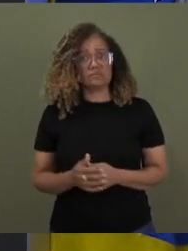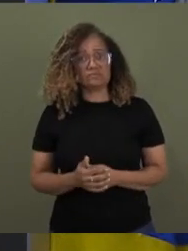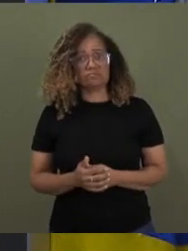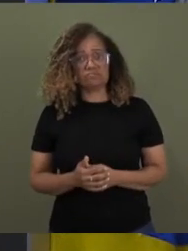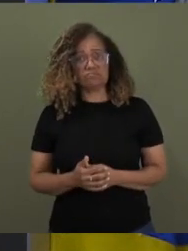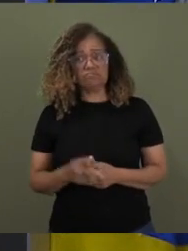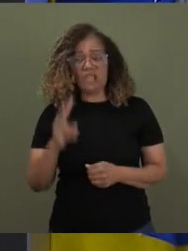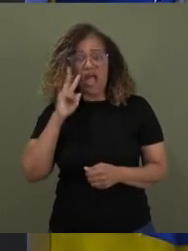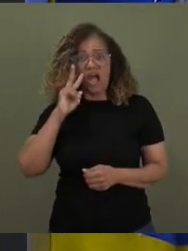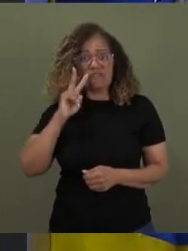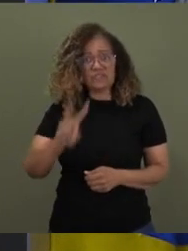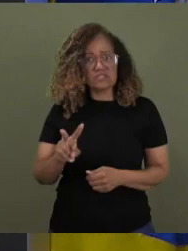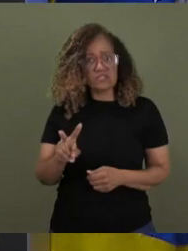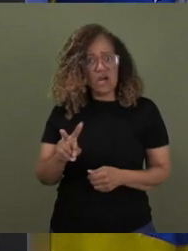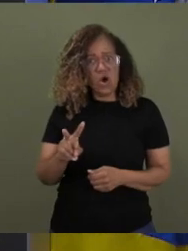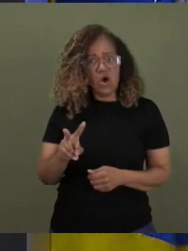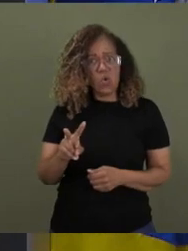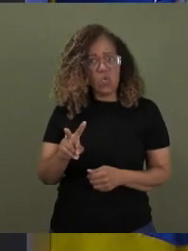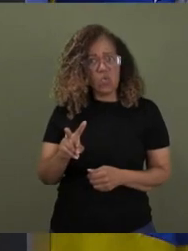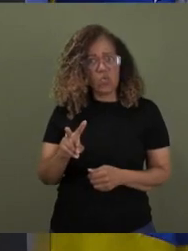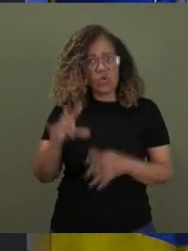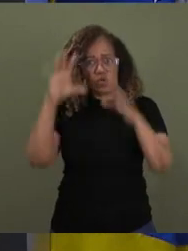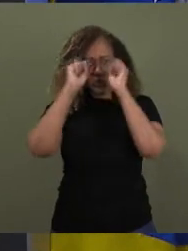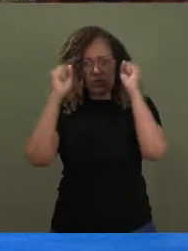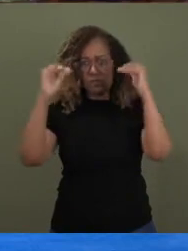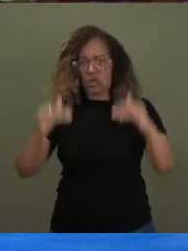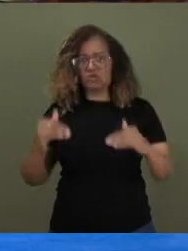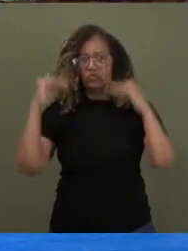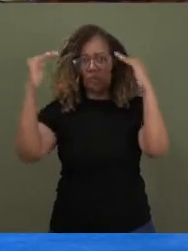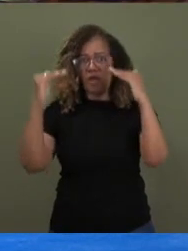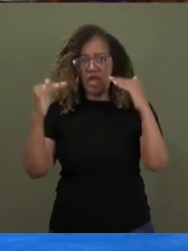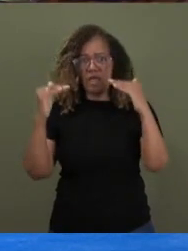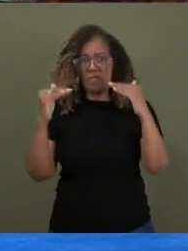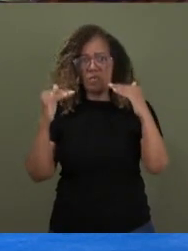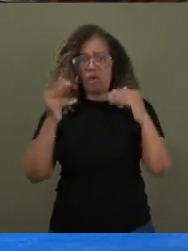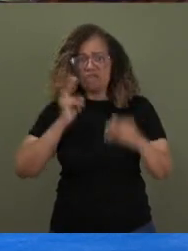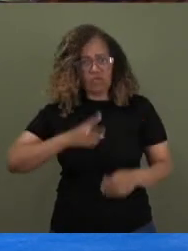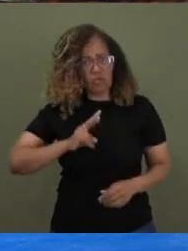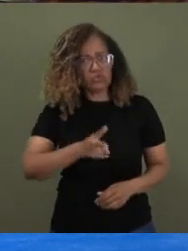visão do Supremo Tribunal Federal, nós vamos continuar com o aumento de